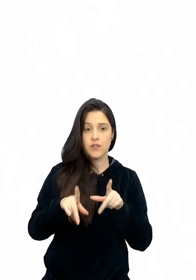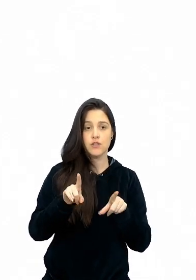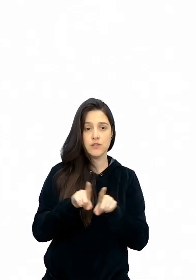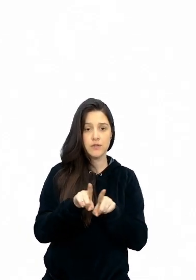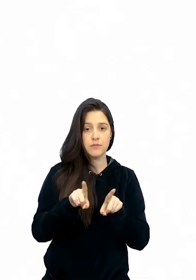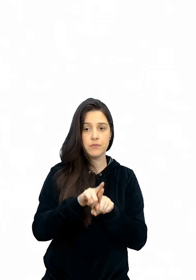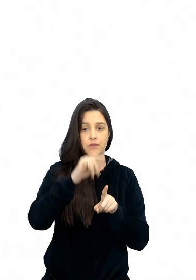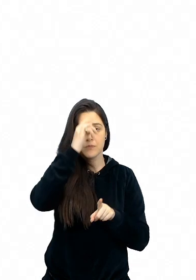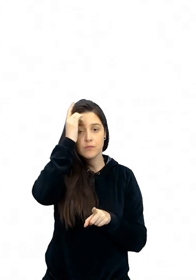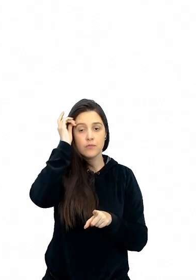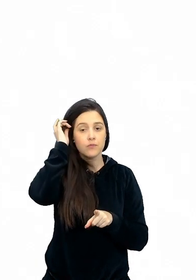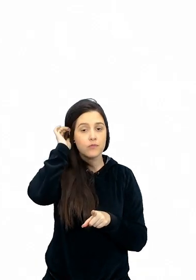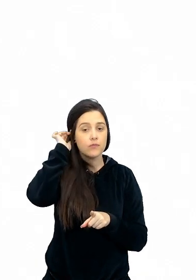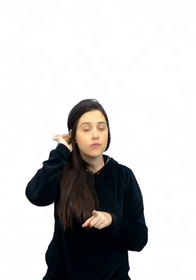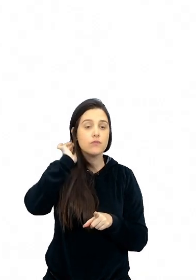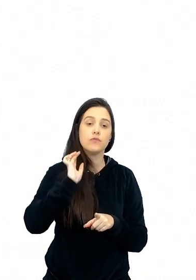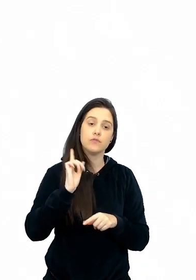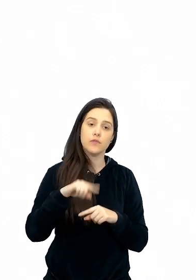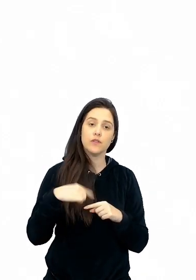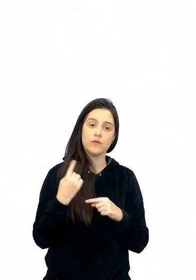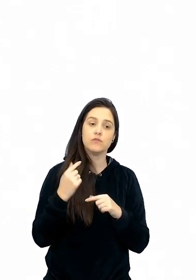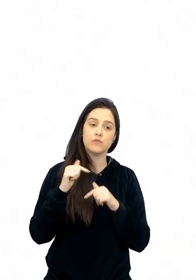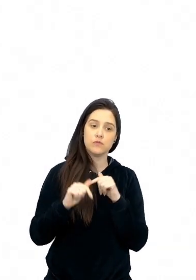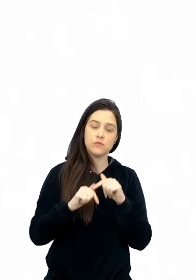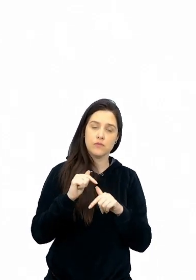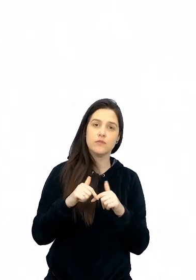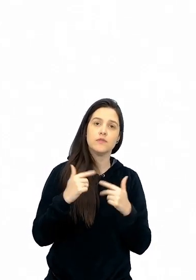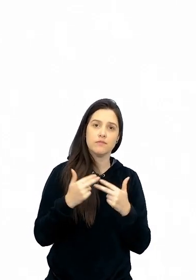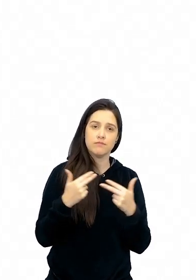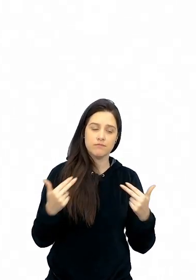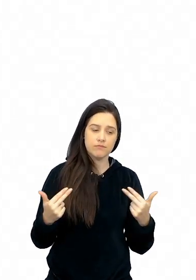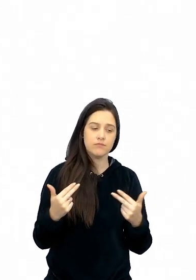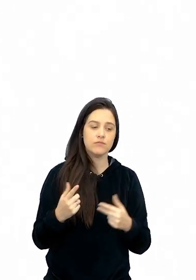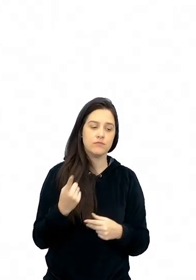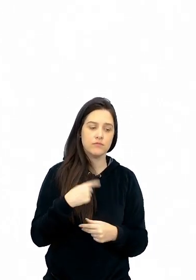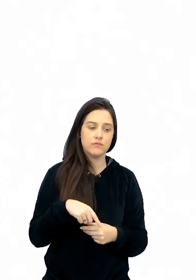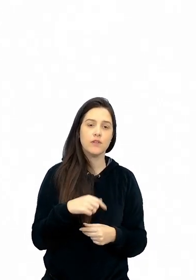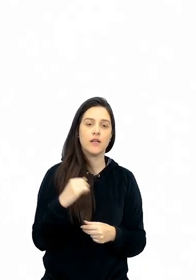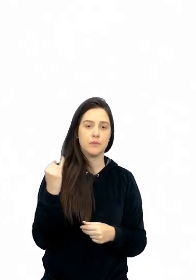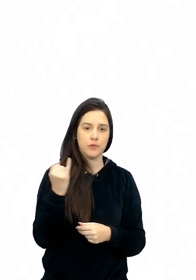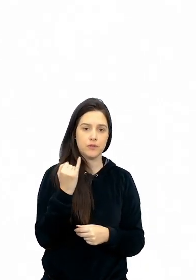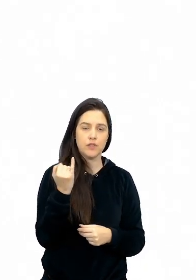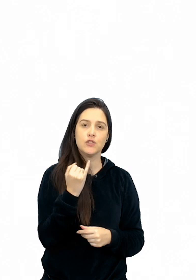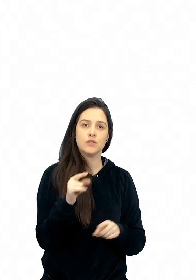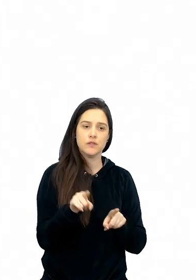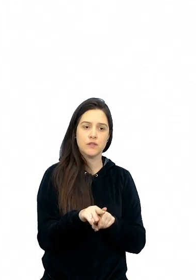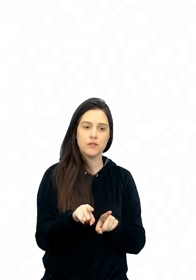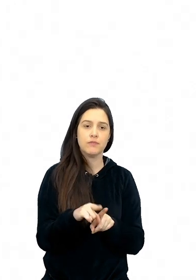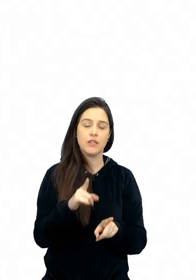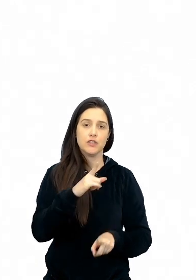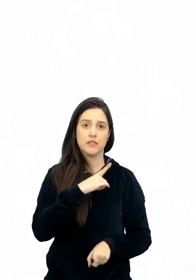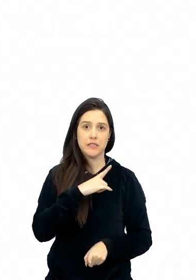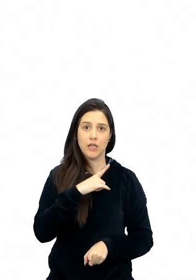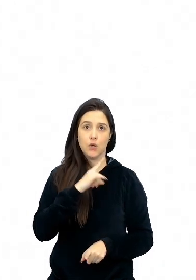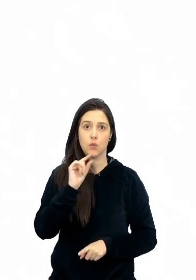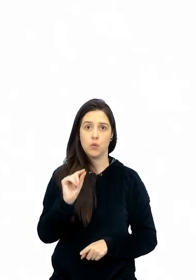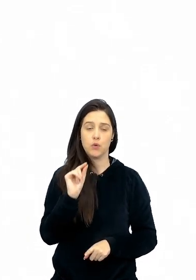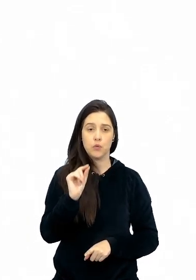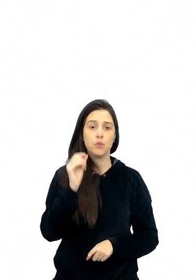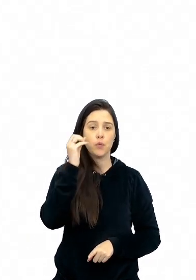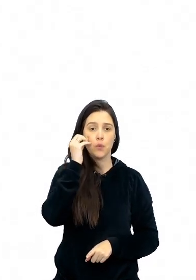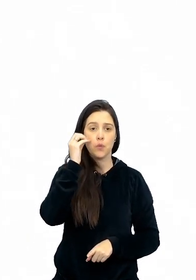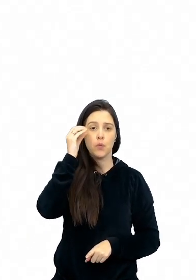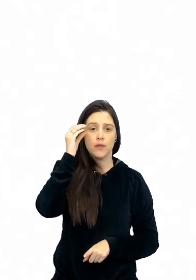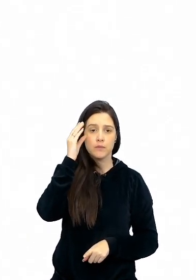isso? Eu, como profissional da educação, né, como professor de matemática, o que diferencia esse